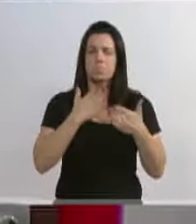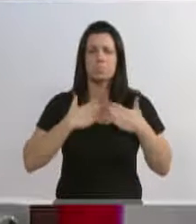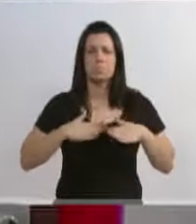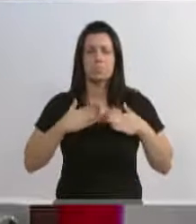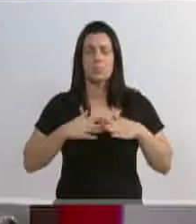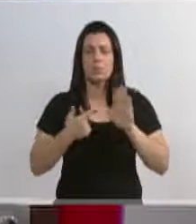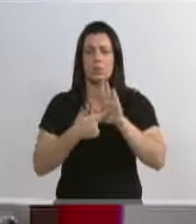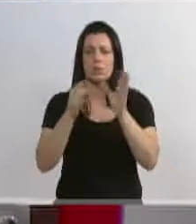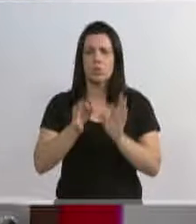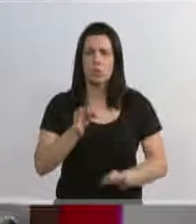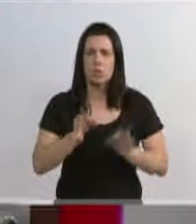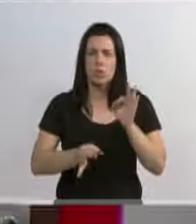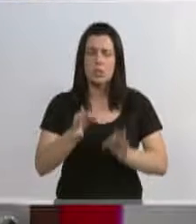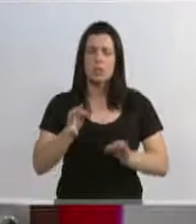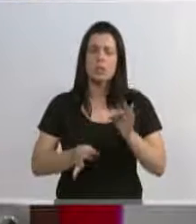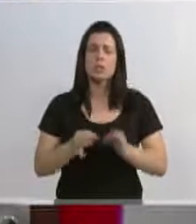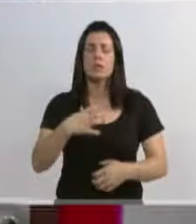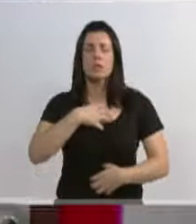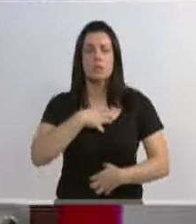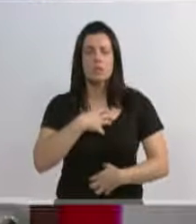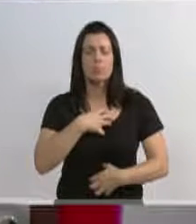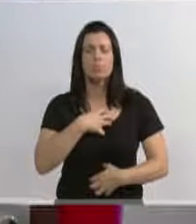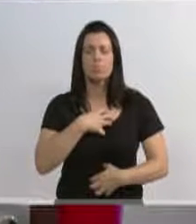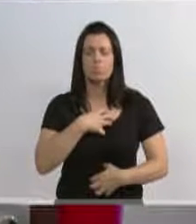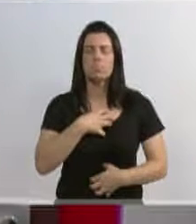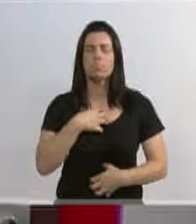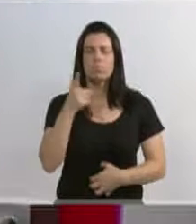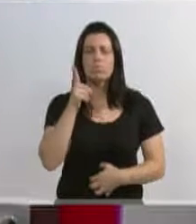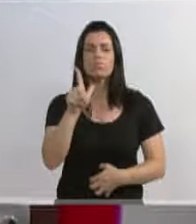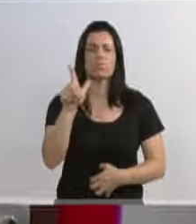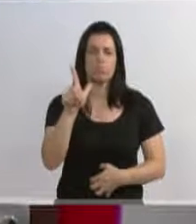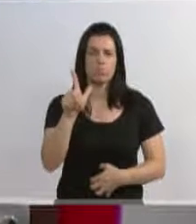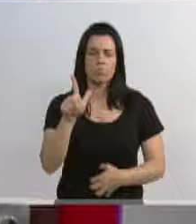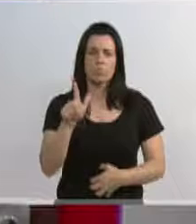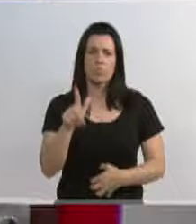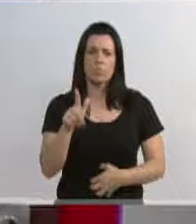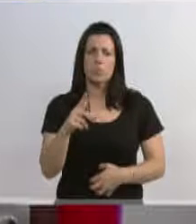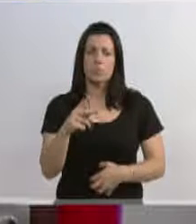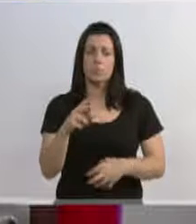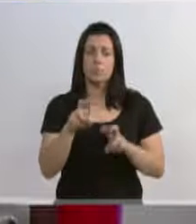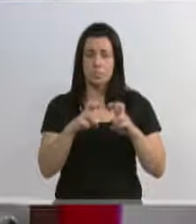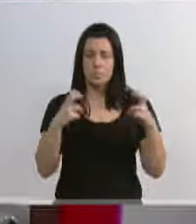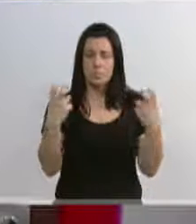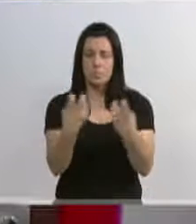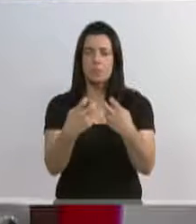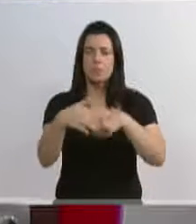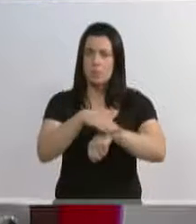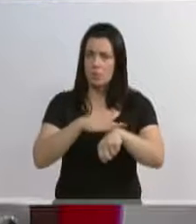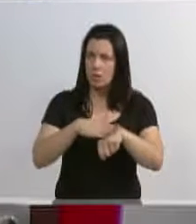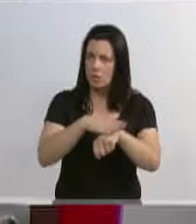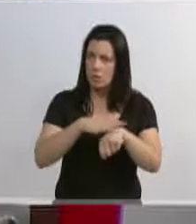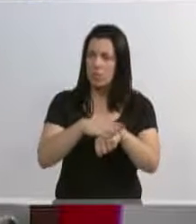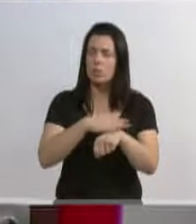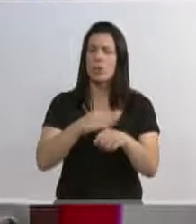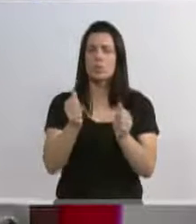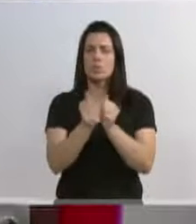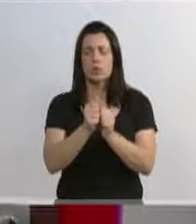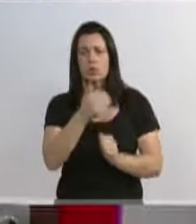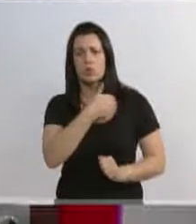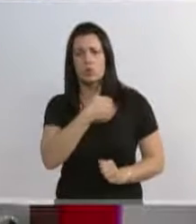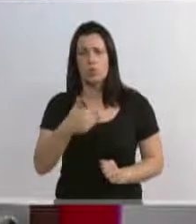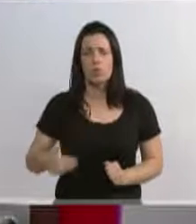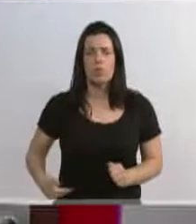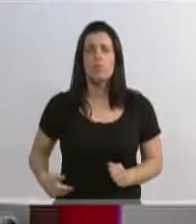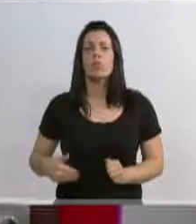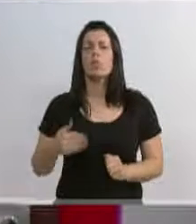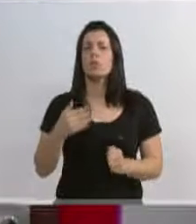com justiça e com sensação de dever cumprido. A mesa de negociação com o governo, reconhecido pelo próprio